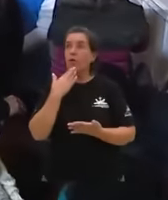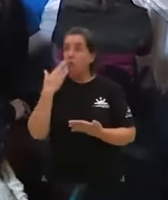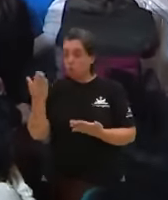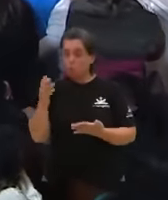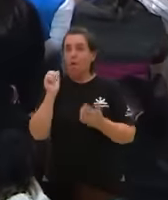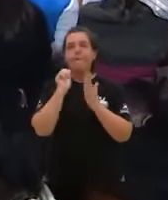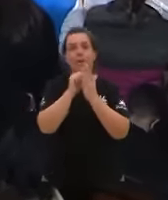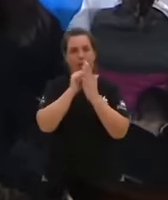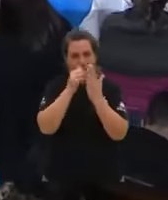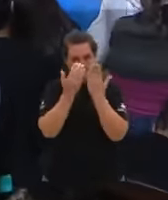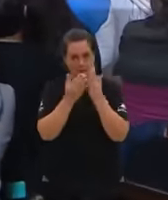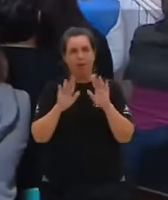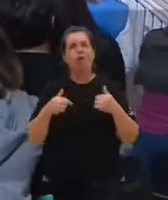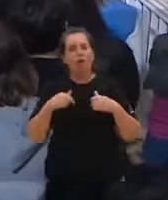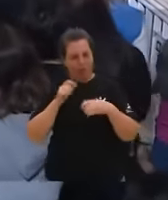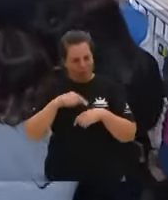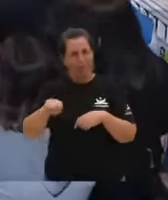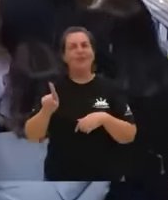vou bater.